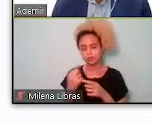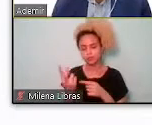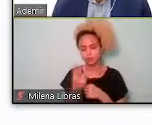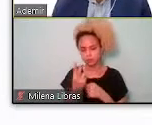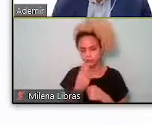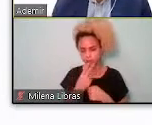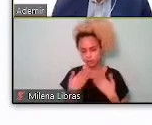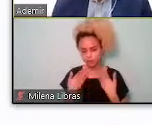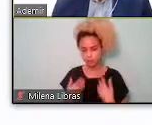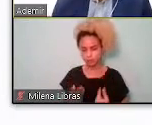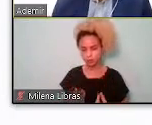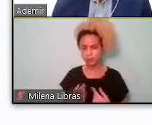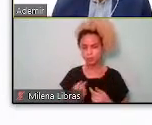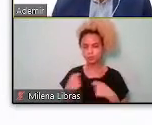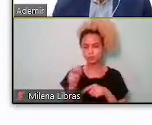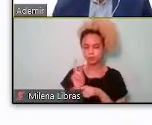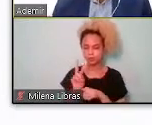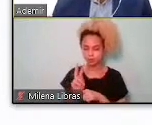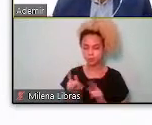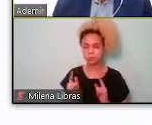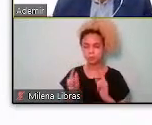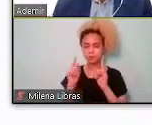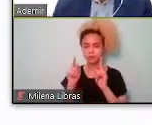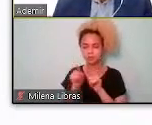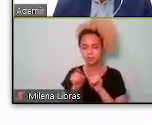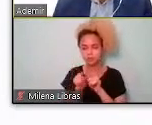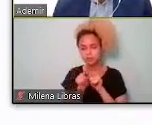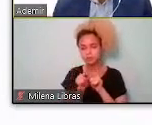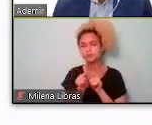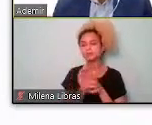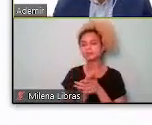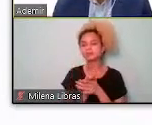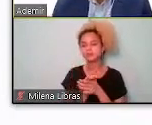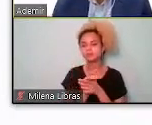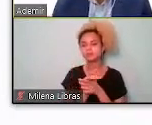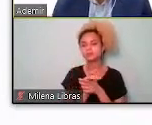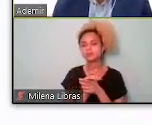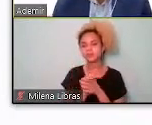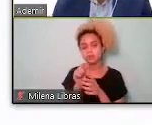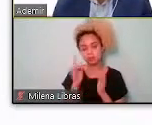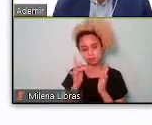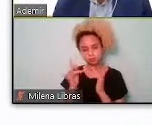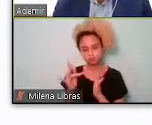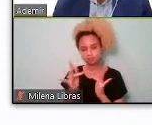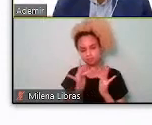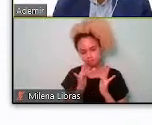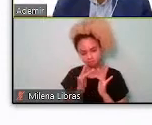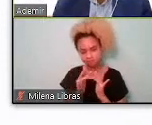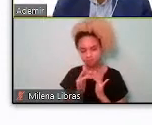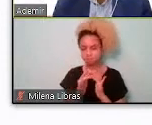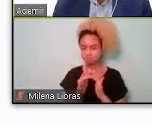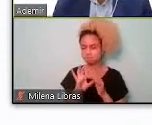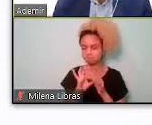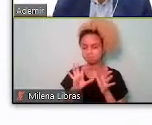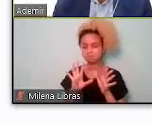humano. Então, aí estão meus meios de contato. A qualquer momento, estou à